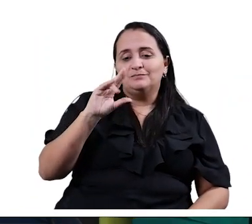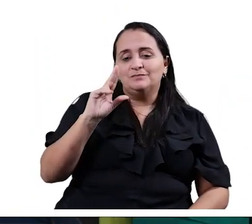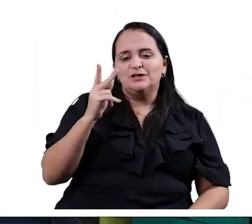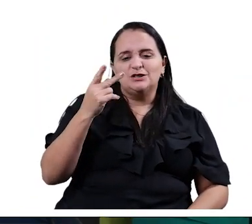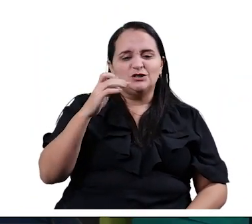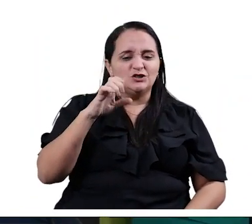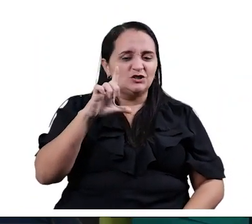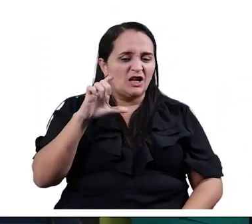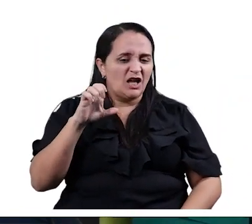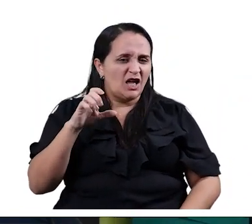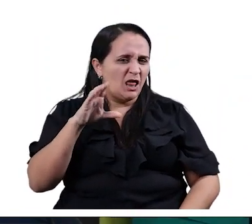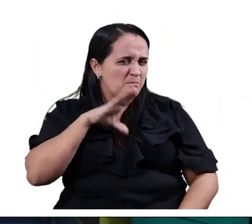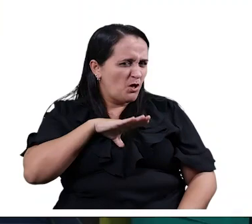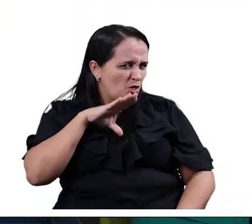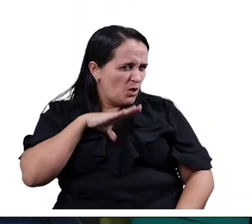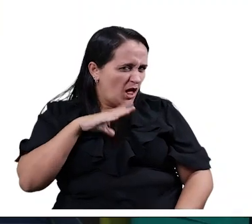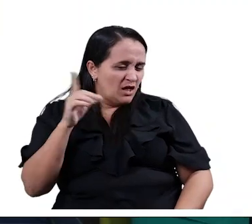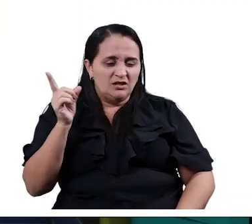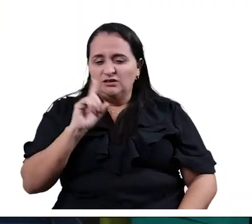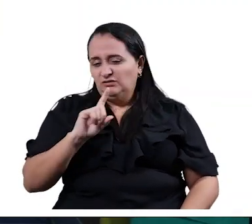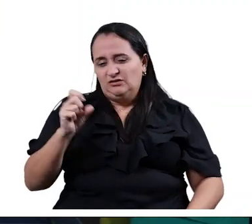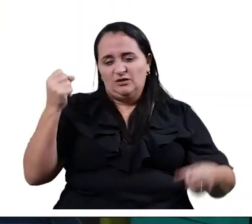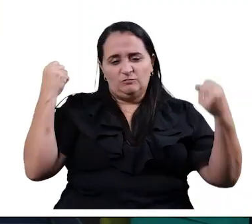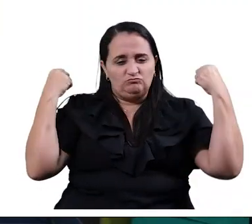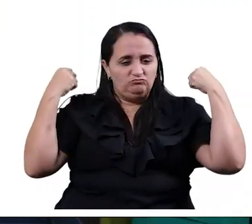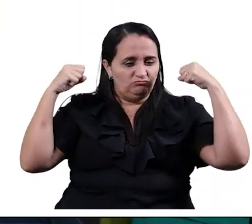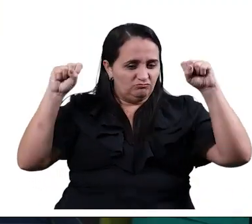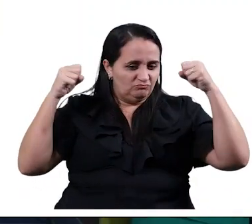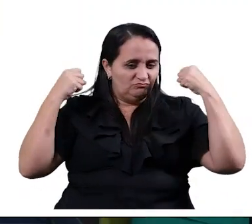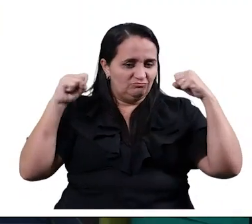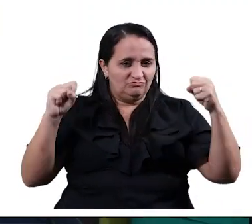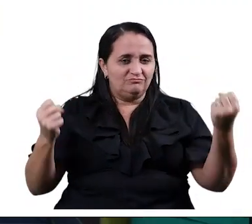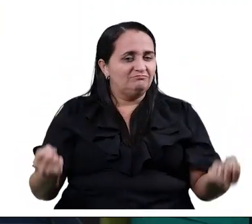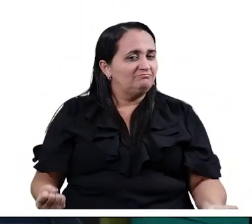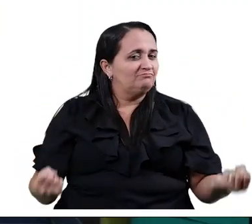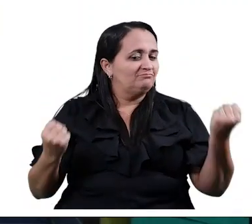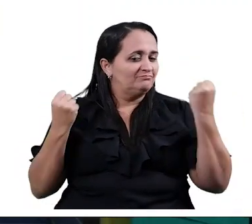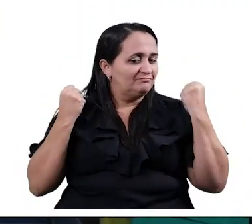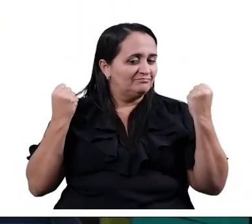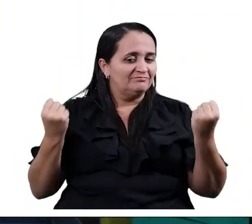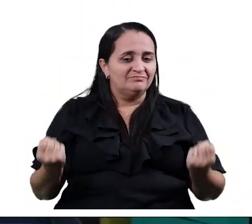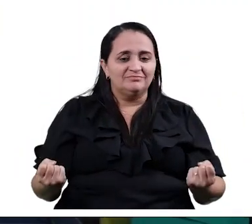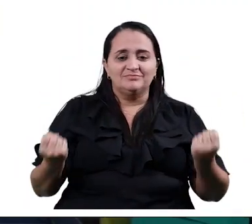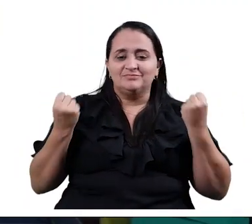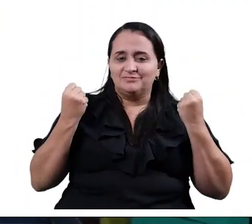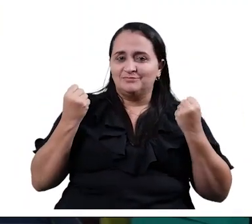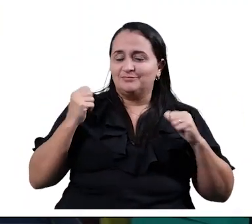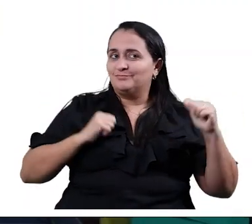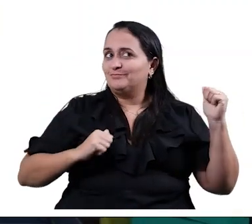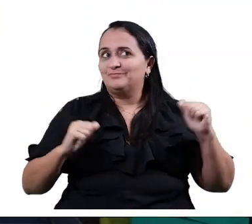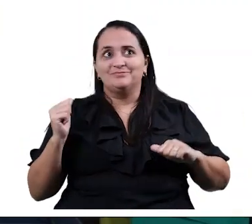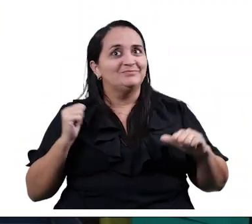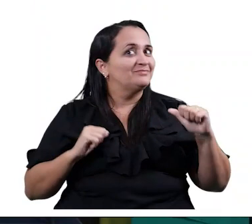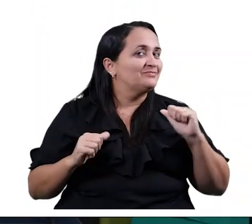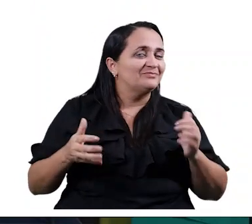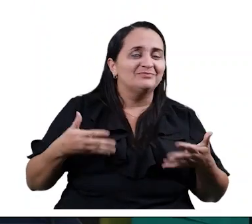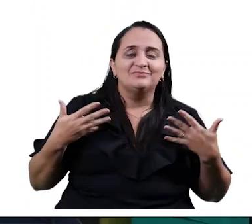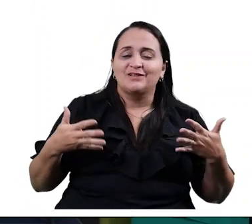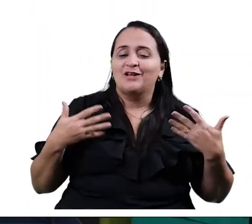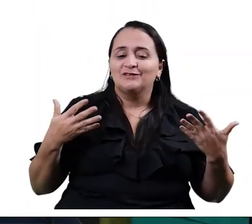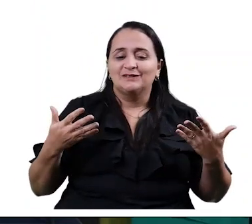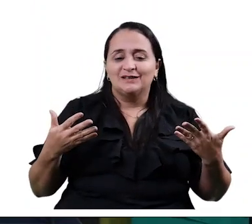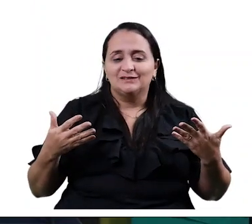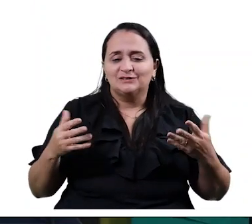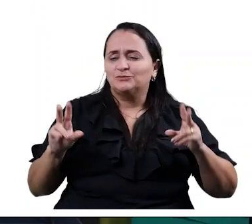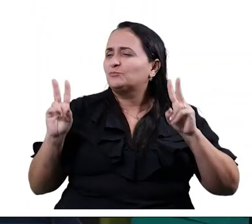língua portuguesa, não. A aula hoje é malhação. Hoje a gente vai só malhar. Hoje eu acordei agitada. E,